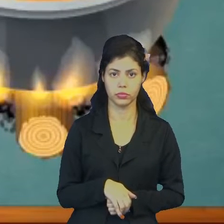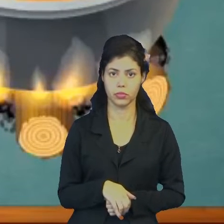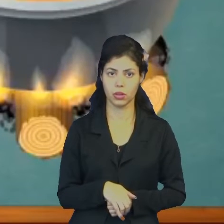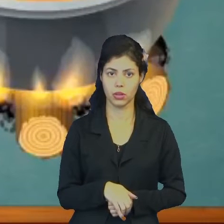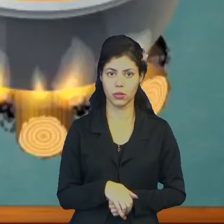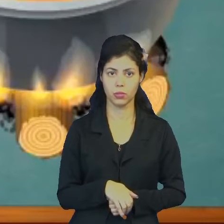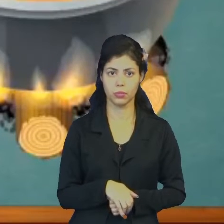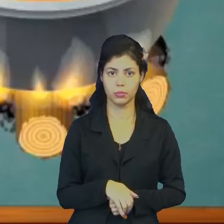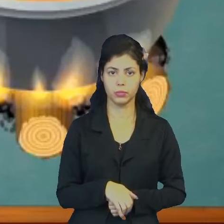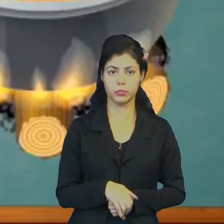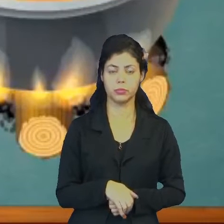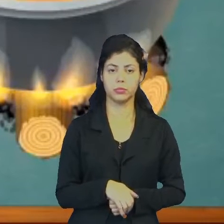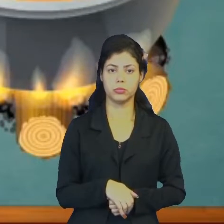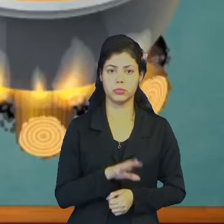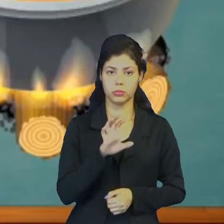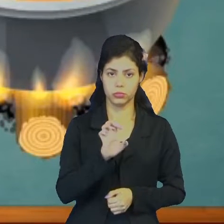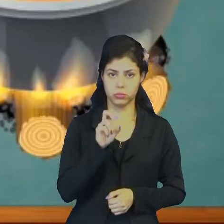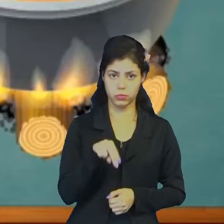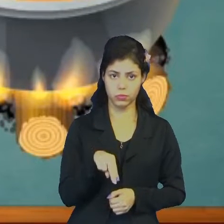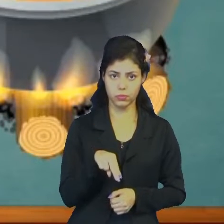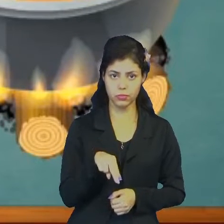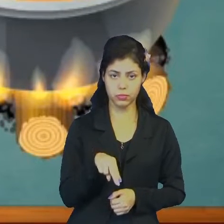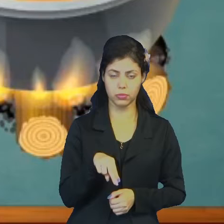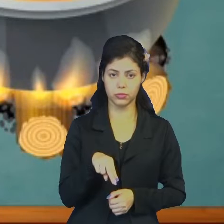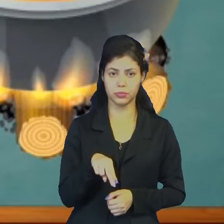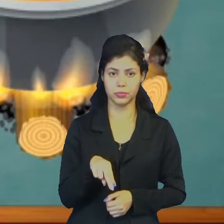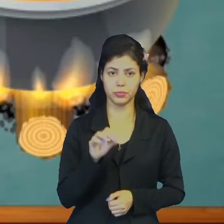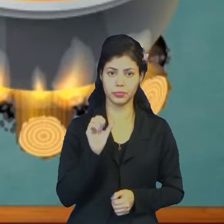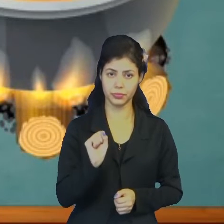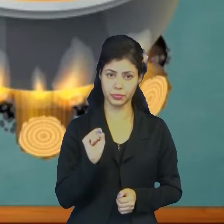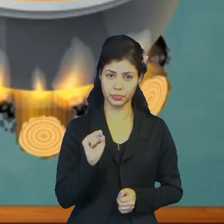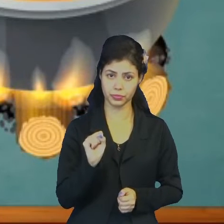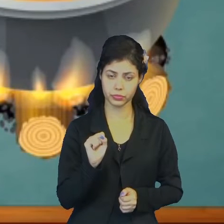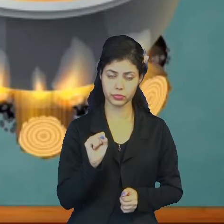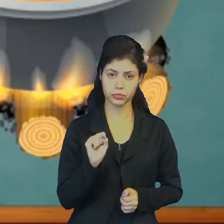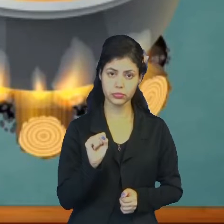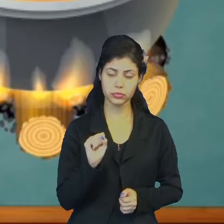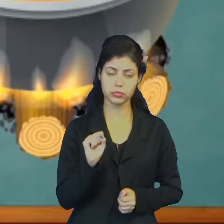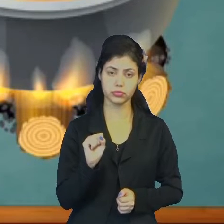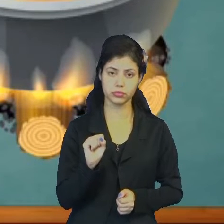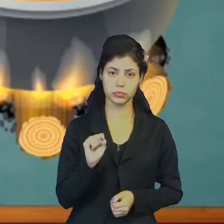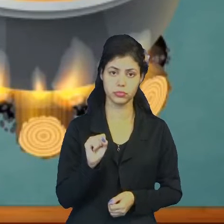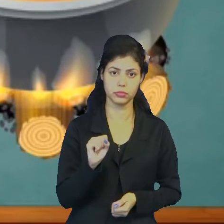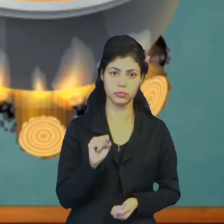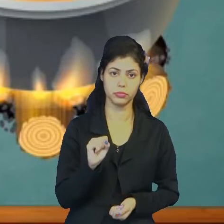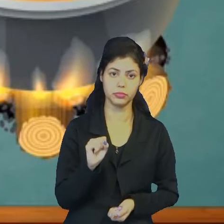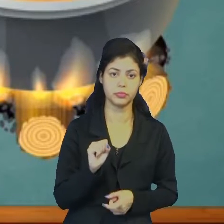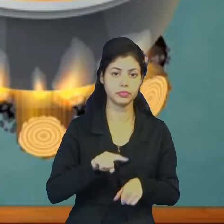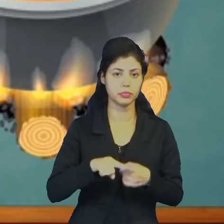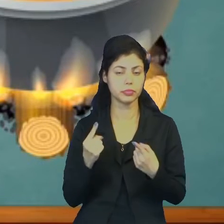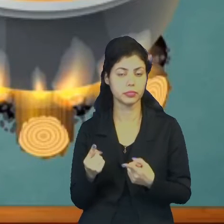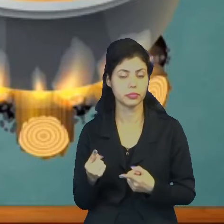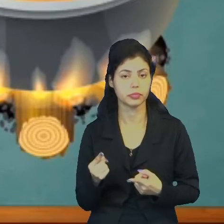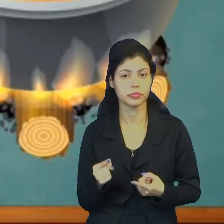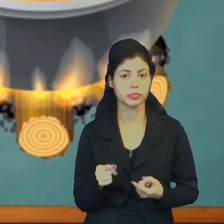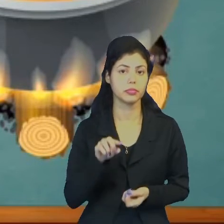Ensopado. Eu tenho o som de so, o som do S, porém eu tenho